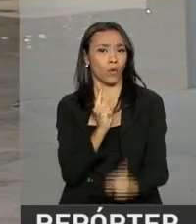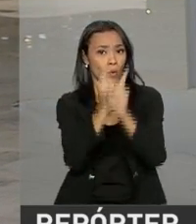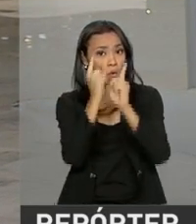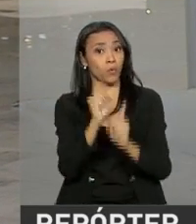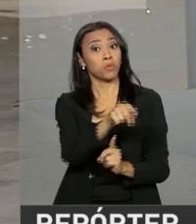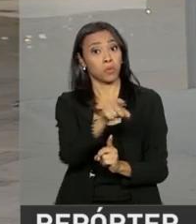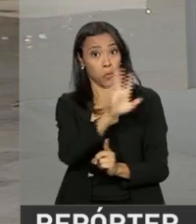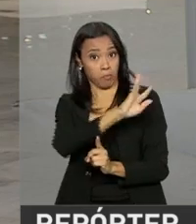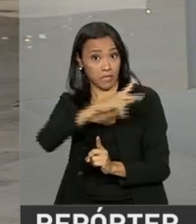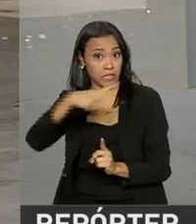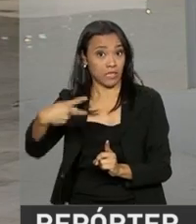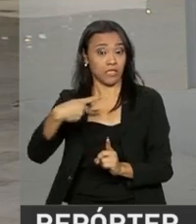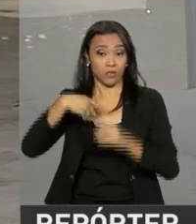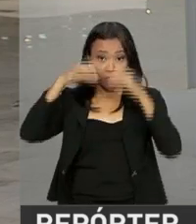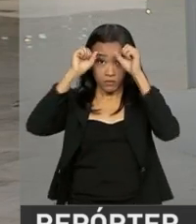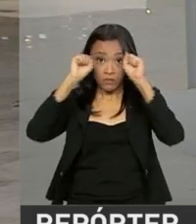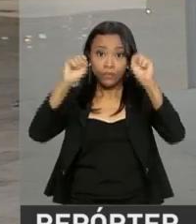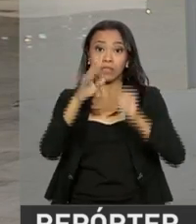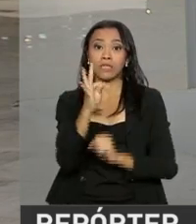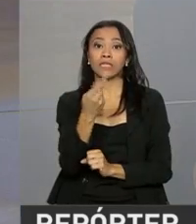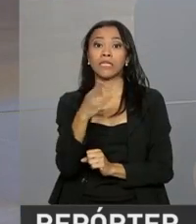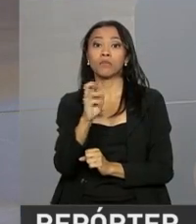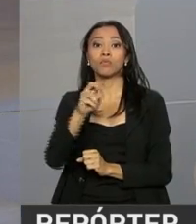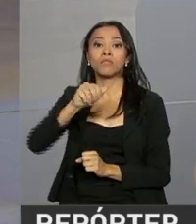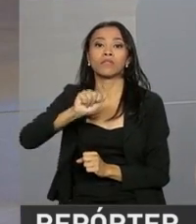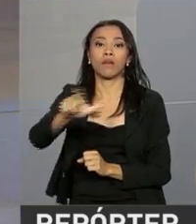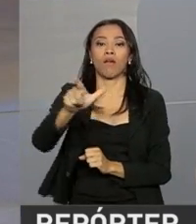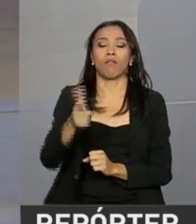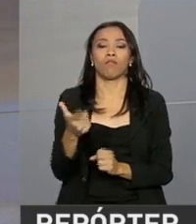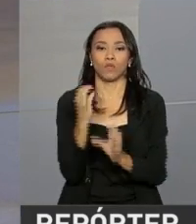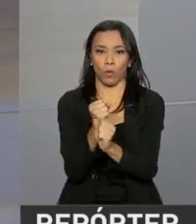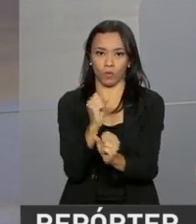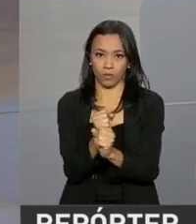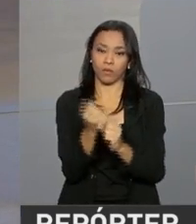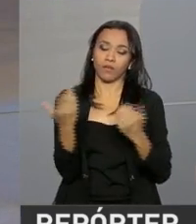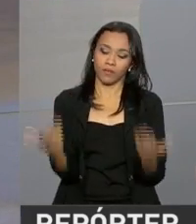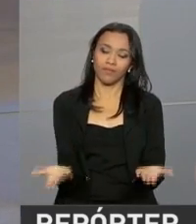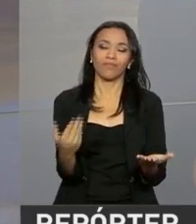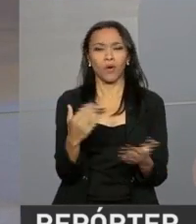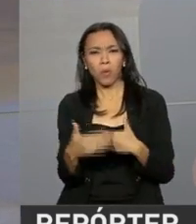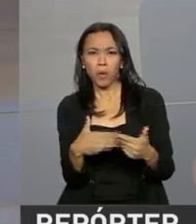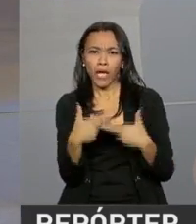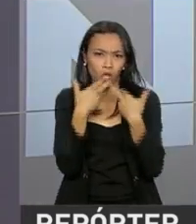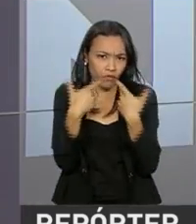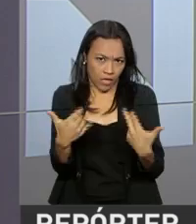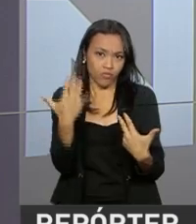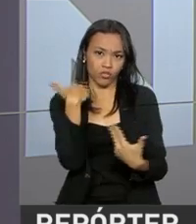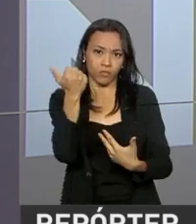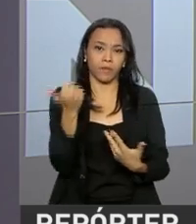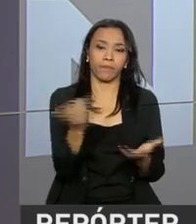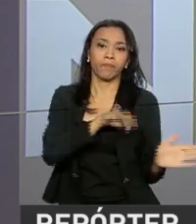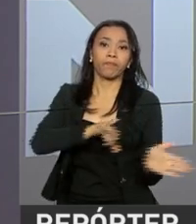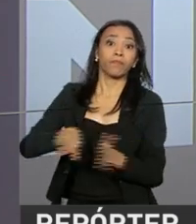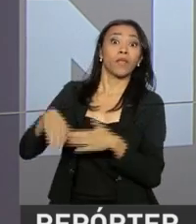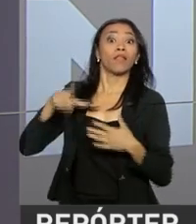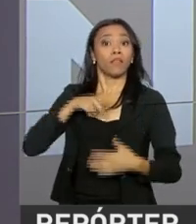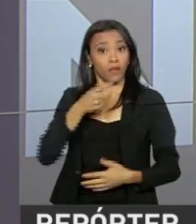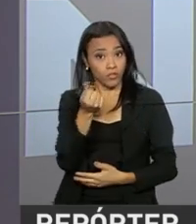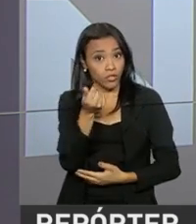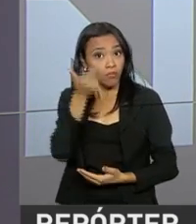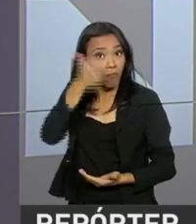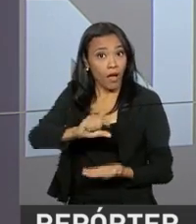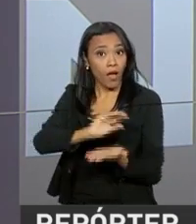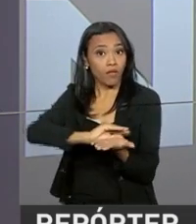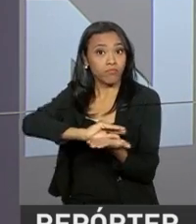dos Tribunais de Contas do Brasil. Leandro. Obrigado, Paola. Qualquer novidade, chama a gente aqui. E olha, tem mais dinheiro para